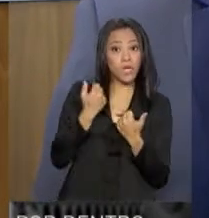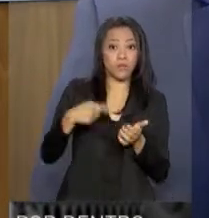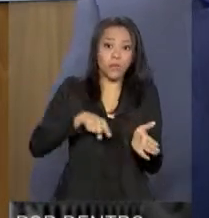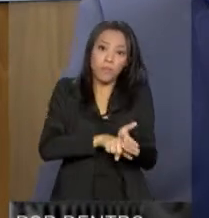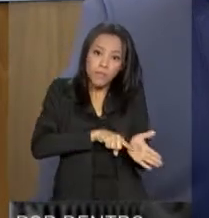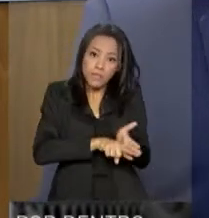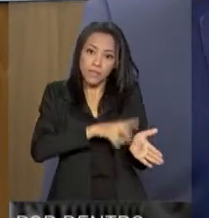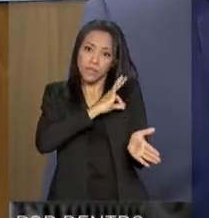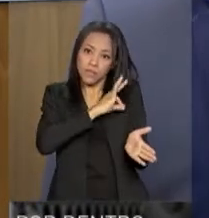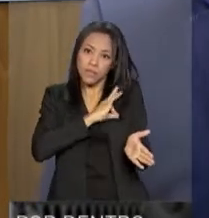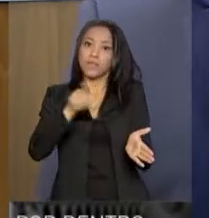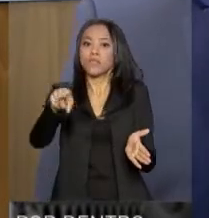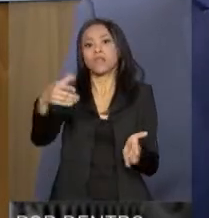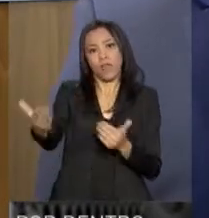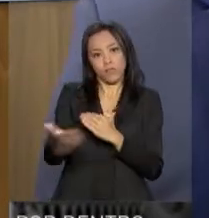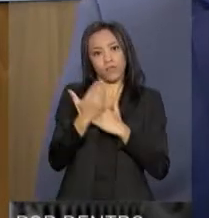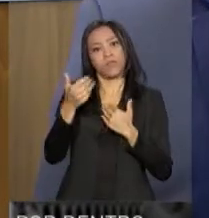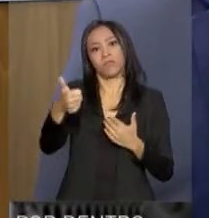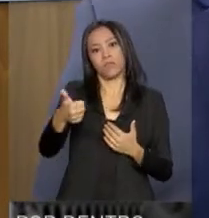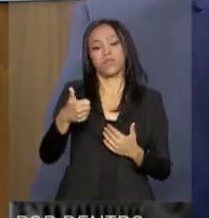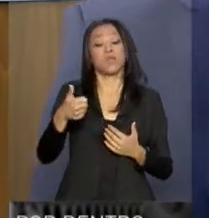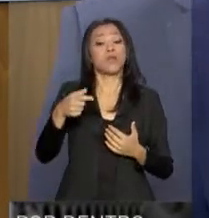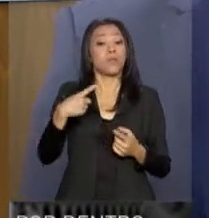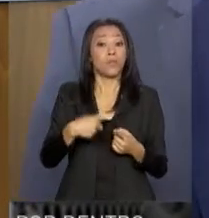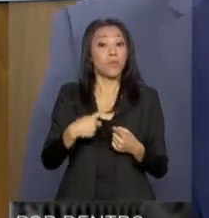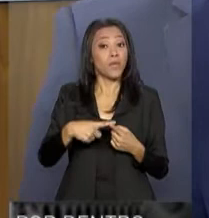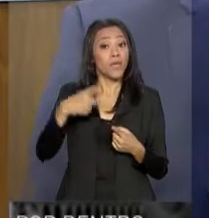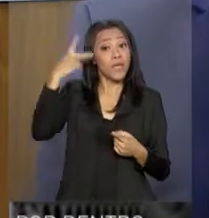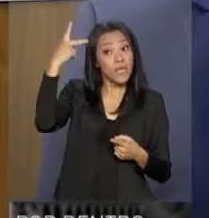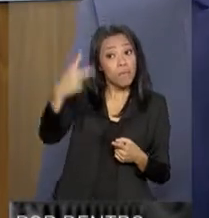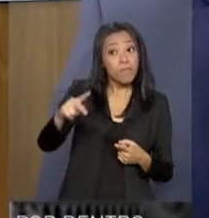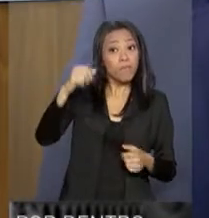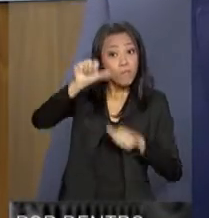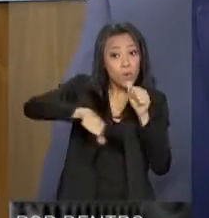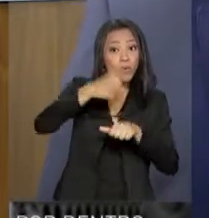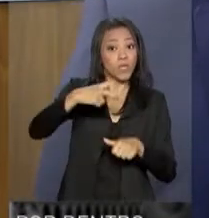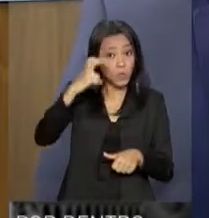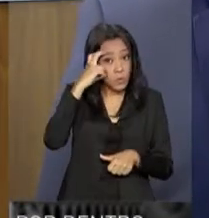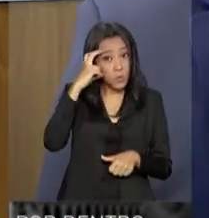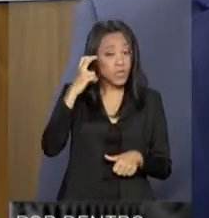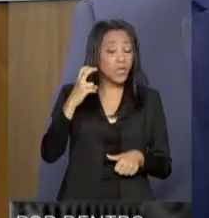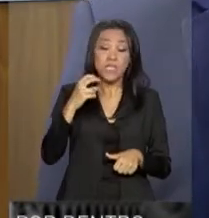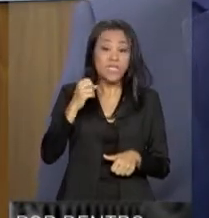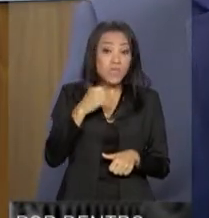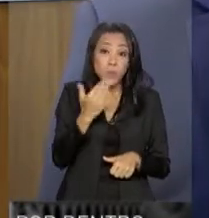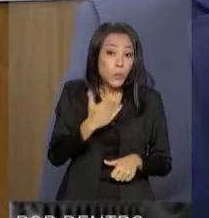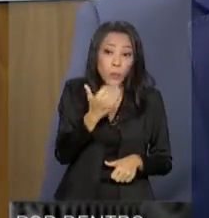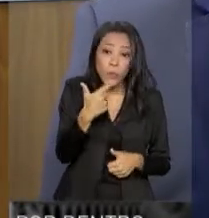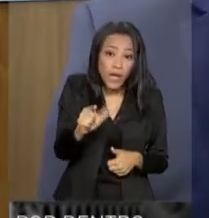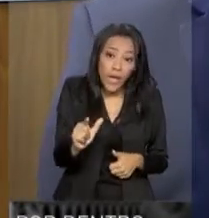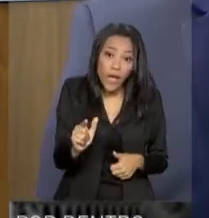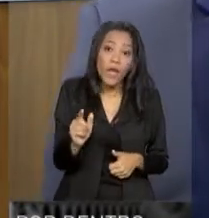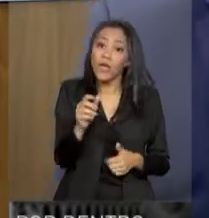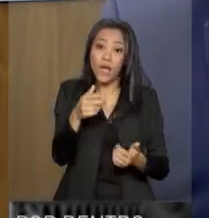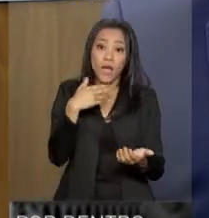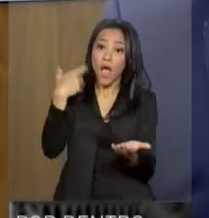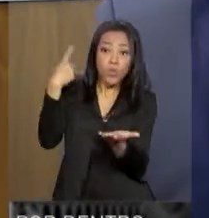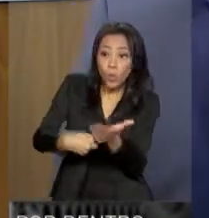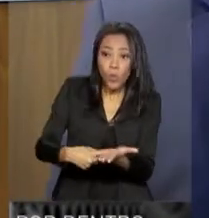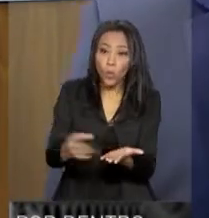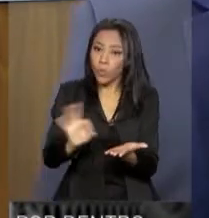que não cumpram os requisitos ou seja que no mundo sua cultura que não colaboram não tem direito a um acordo e nem se irão responder às ações judiciais